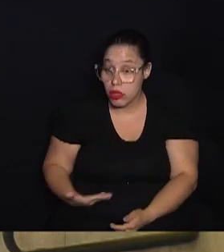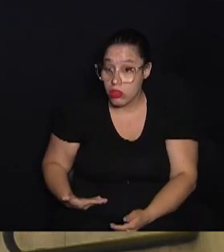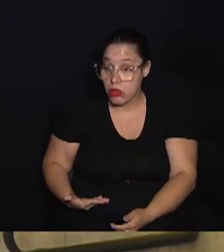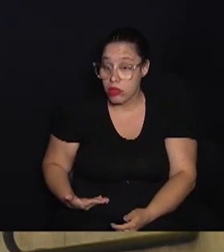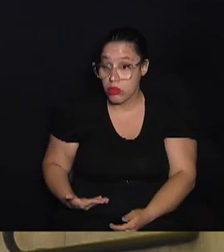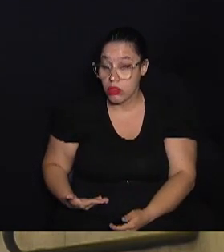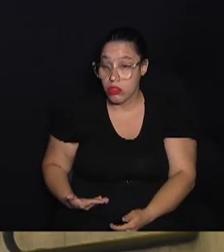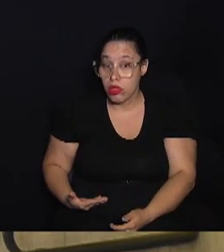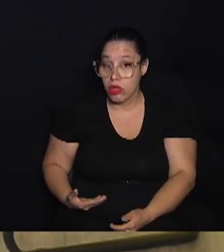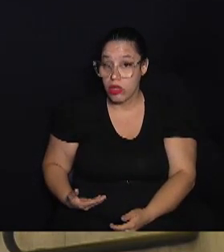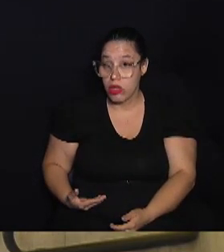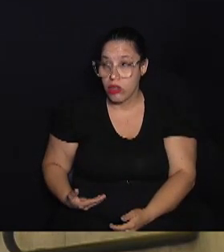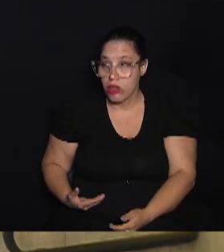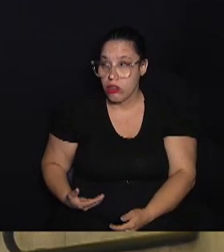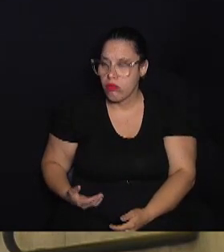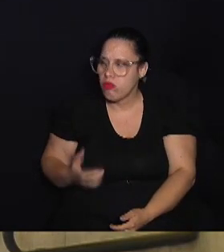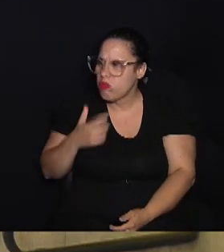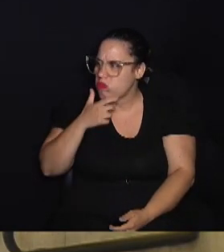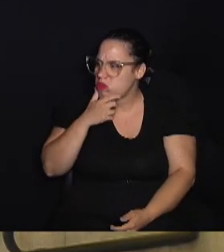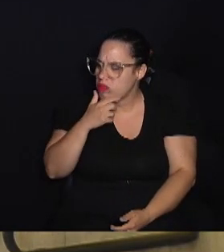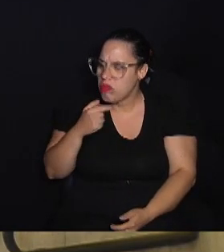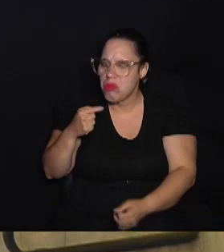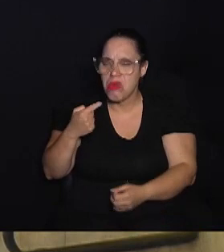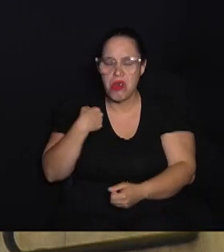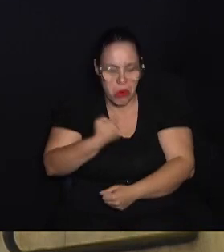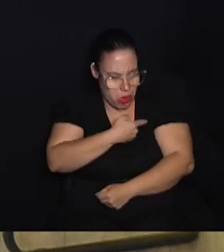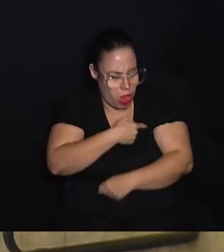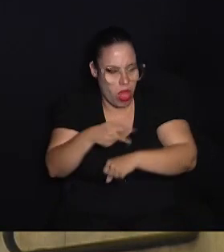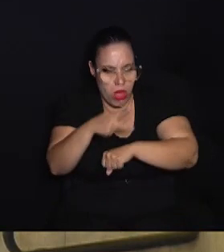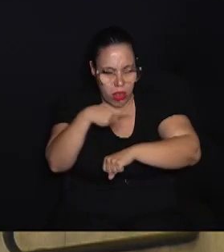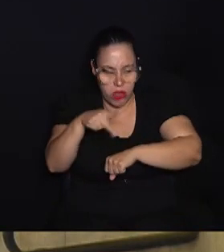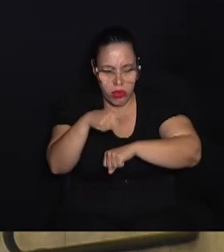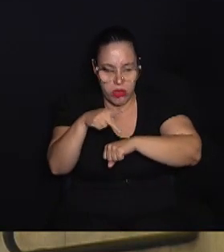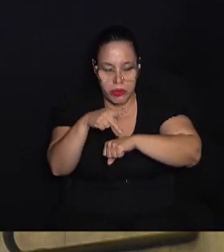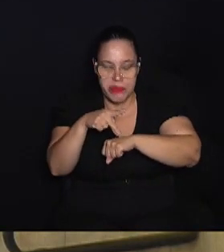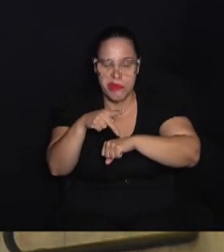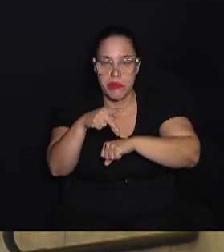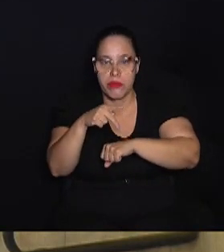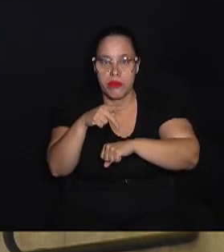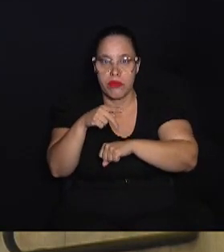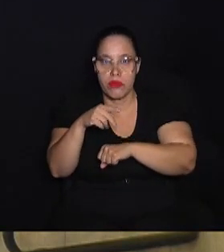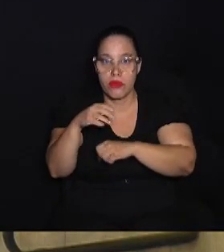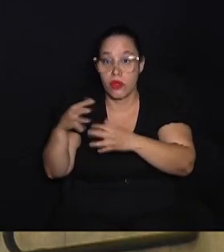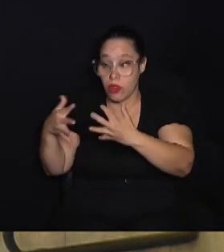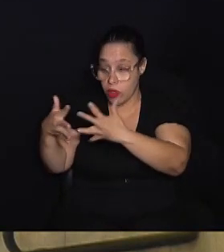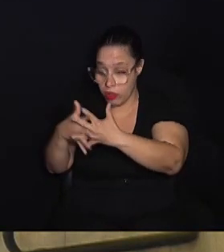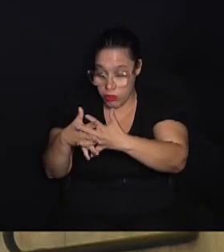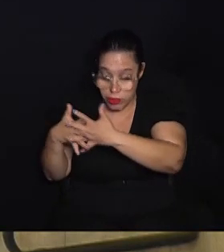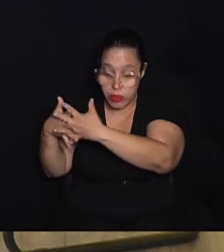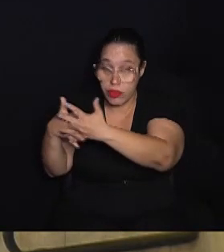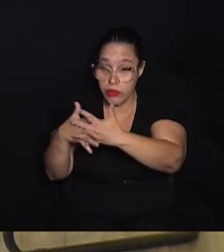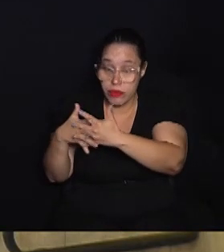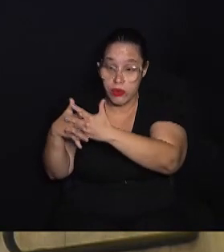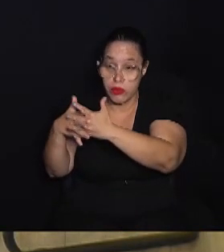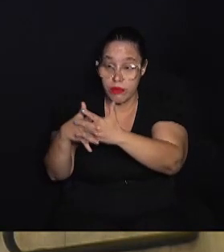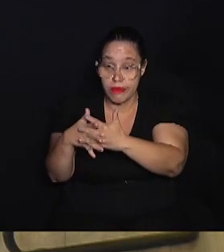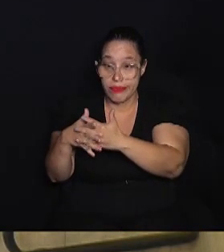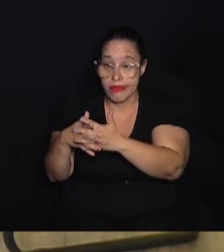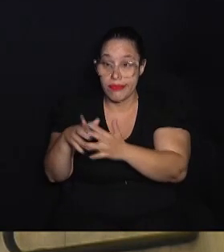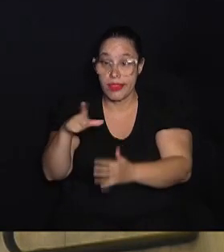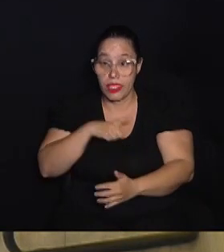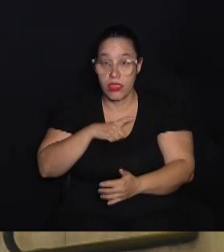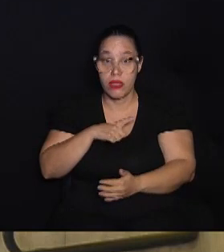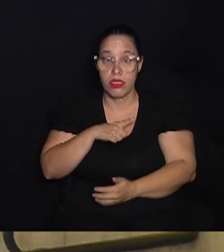fazer esse recorte, né, para o nosso país. Você mencionou, inclusive, que lá nos Estados Unidos tem a queima,